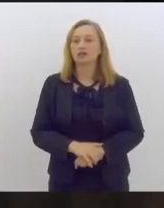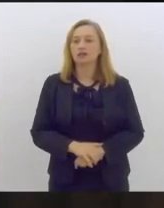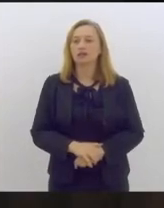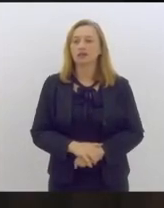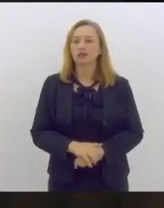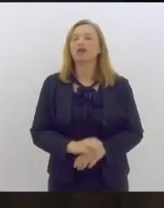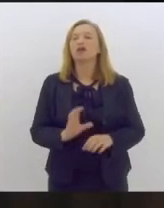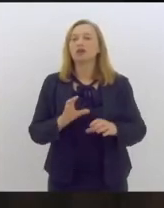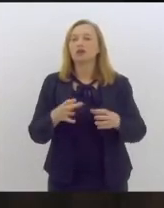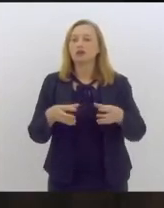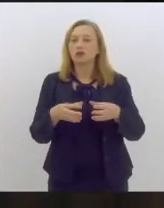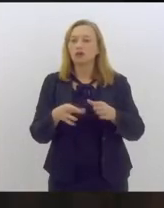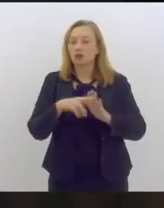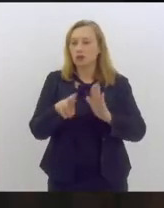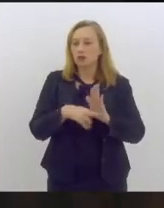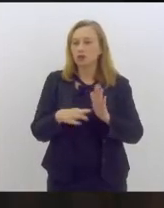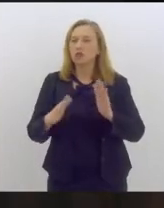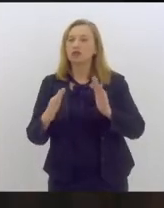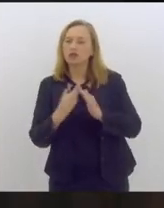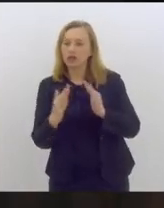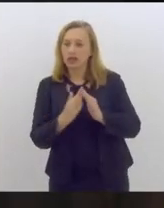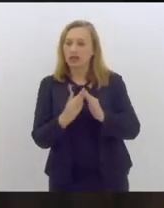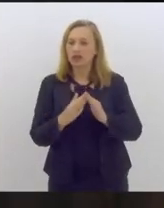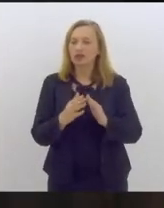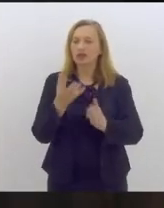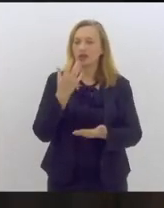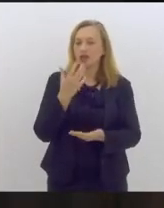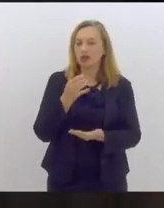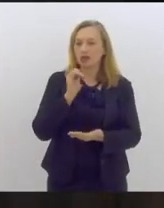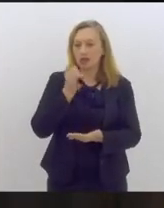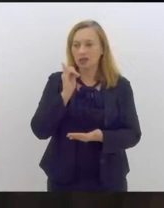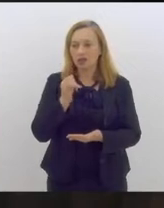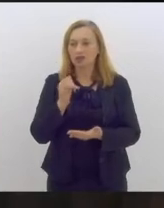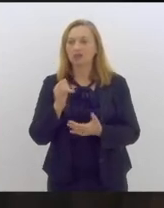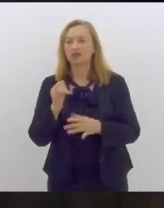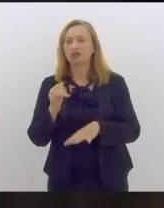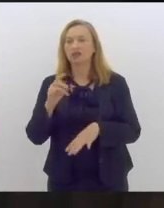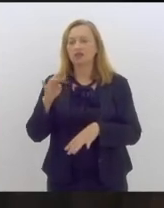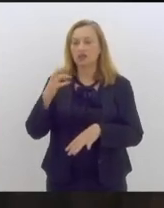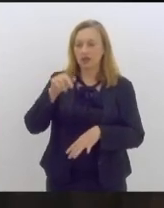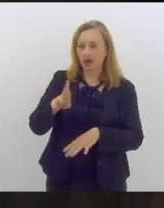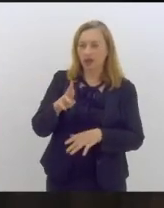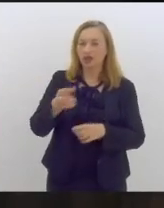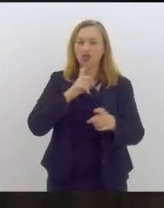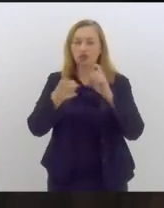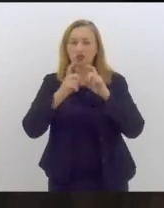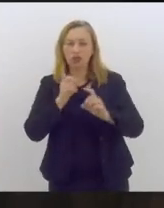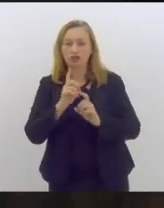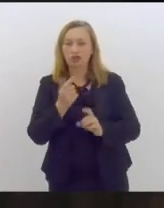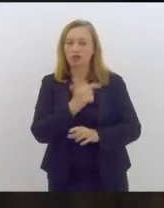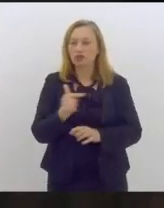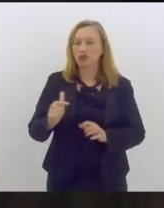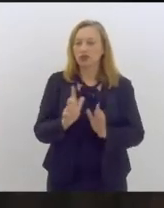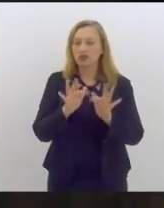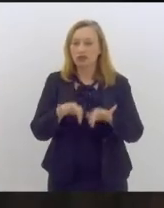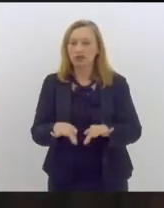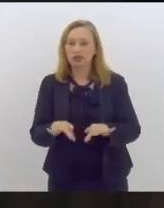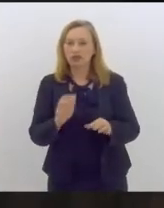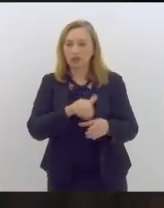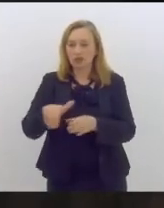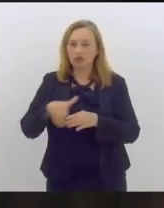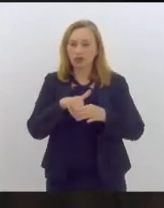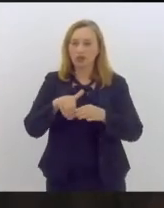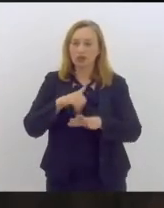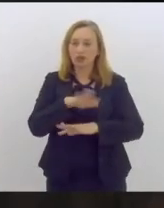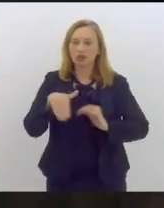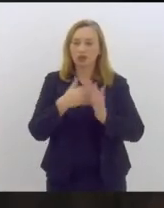o parecer da comissão de normas internas e proposições externas favorável relator Deputado rosenverg Reis em discussão não havendo Quem Queira discutir encerrada a discussão